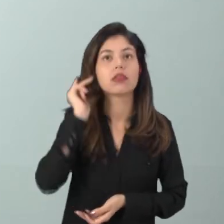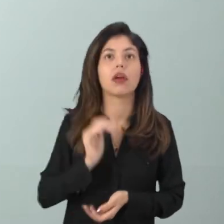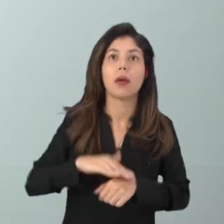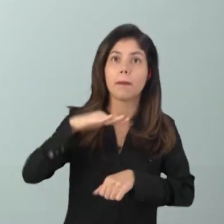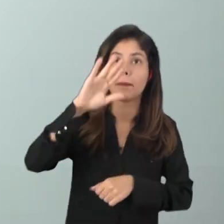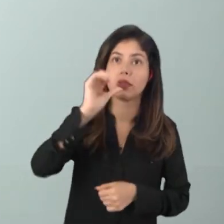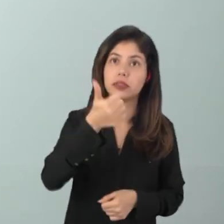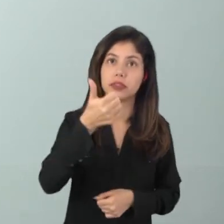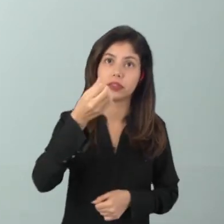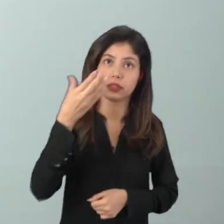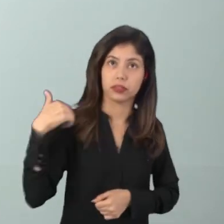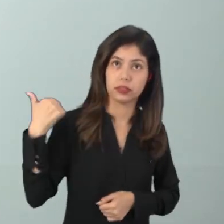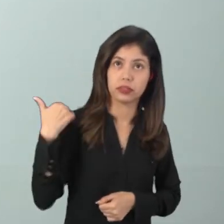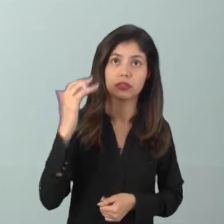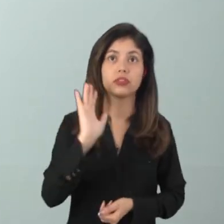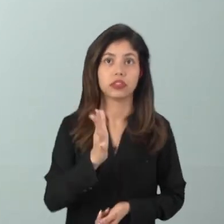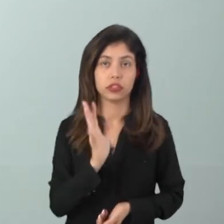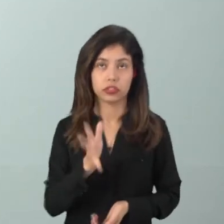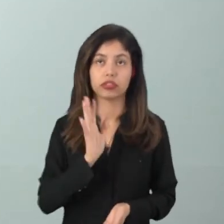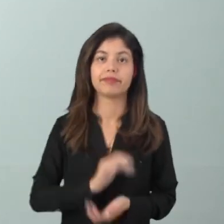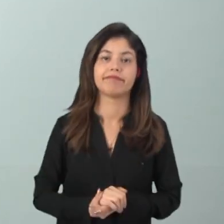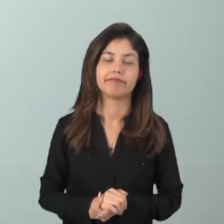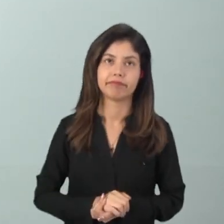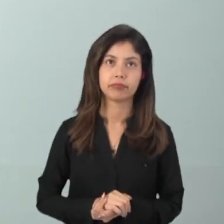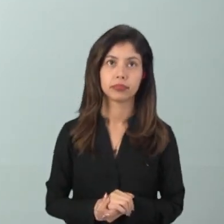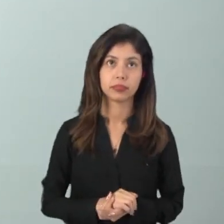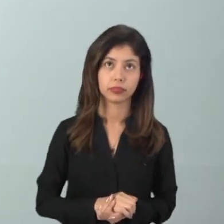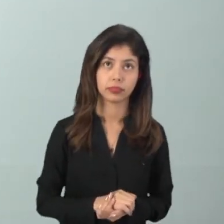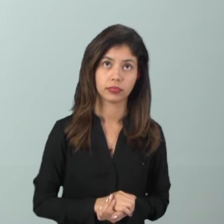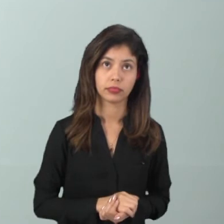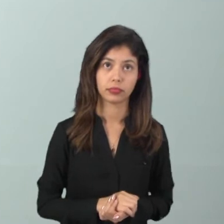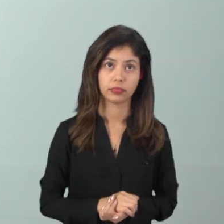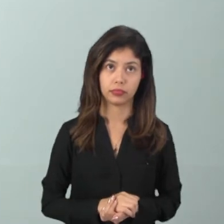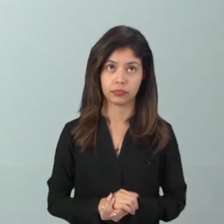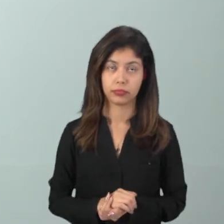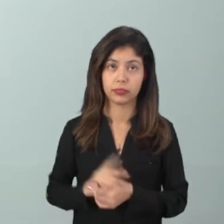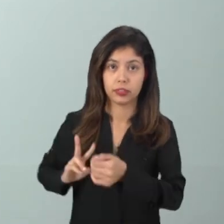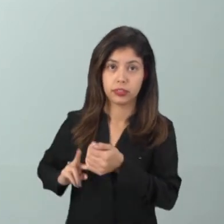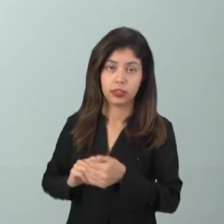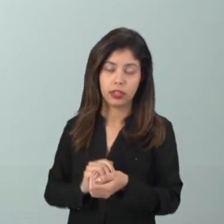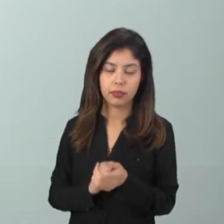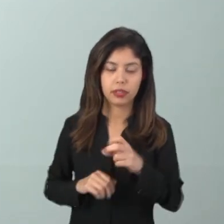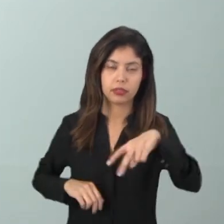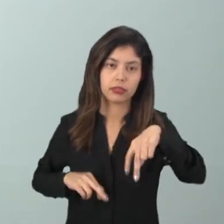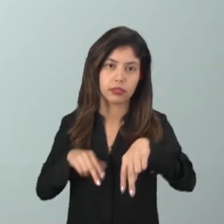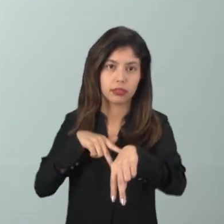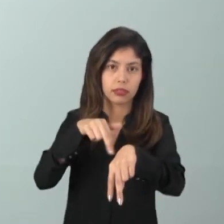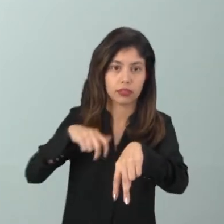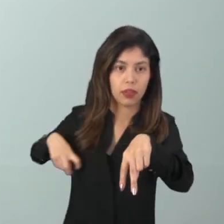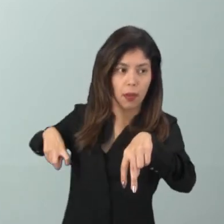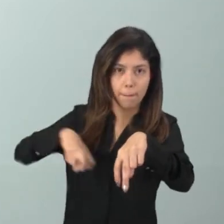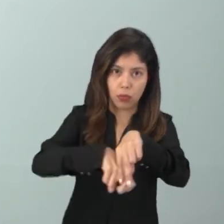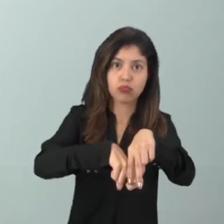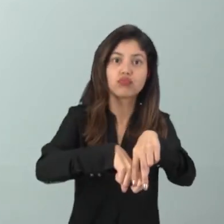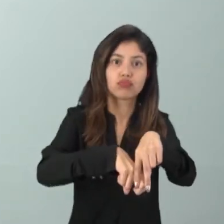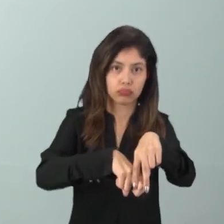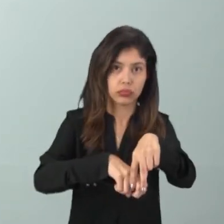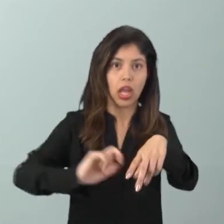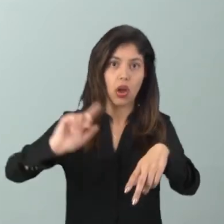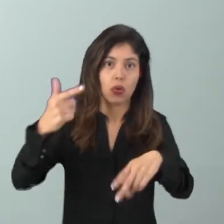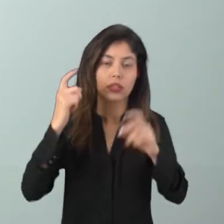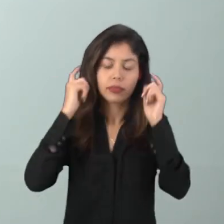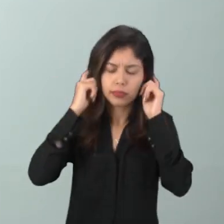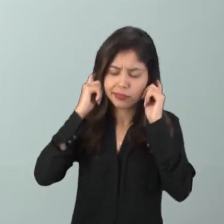anos já foram vítimas desse tipo de crime. E aí o atropelamento de pedestre distraído com fone de ouvido é